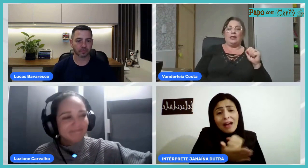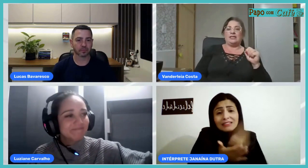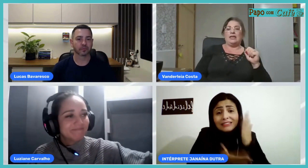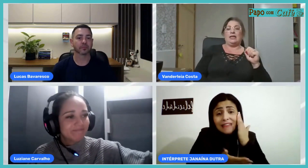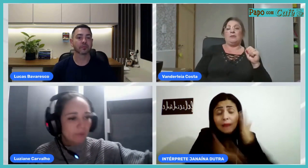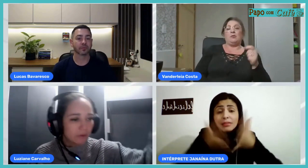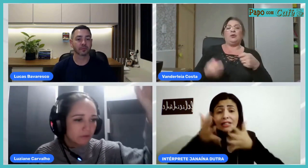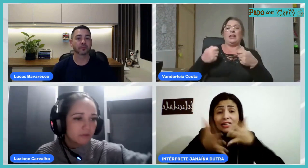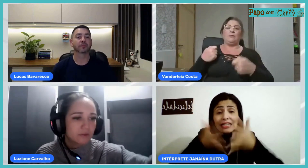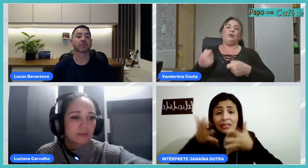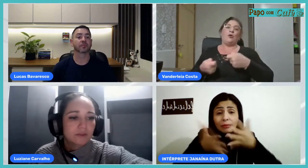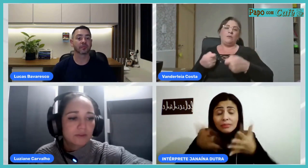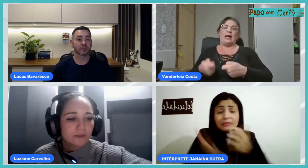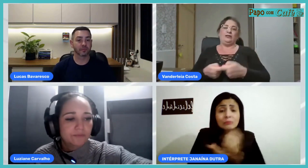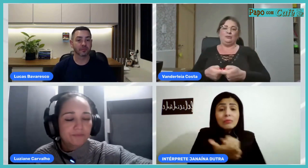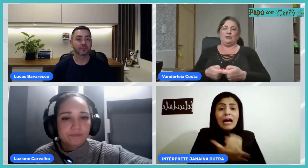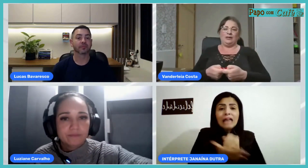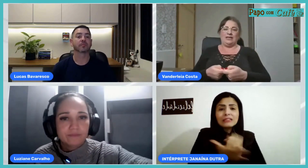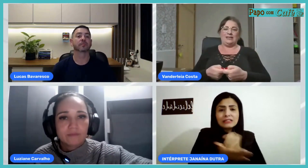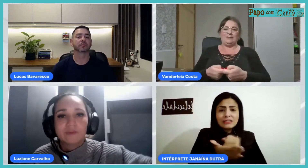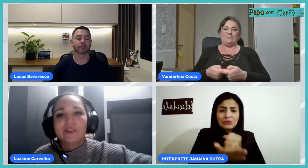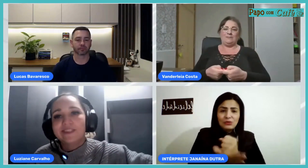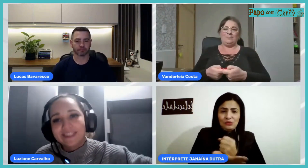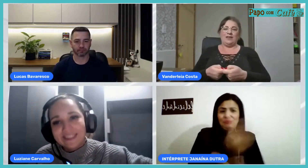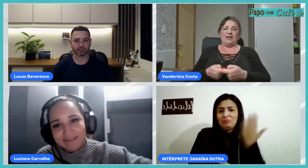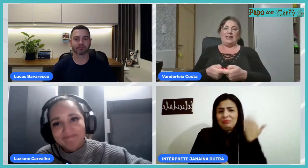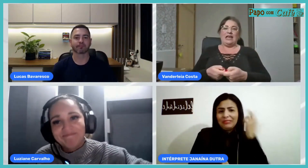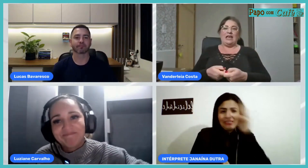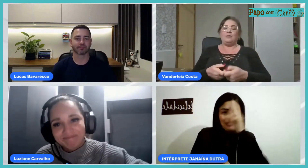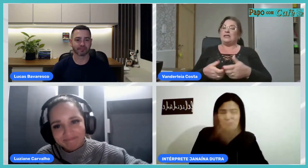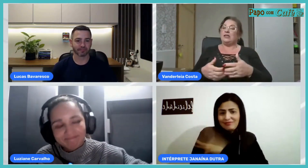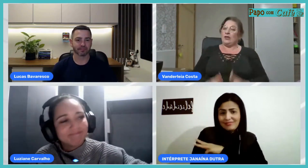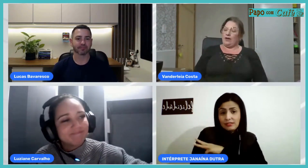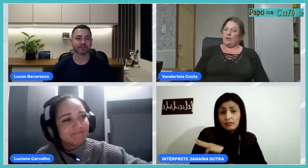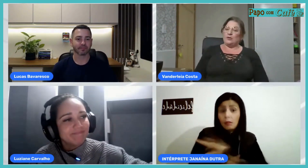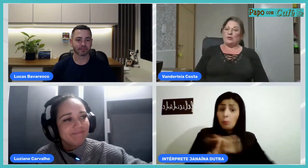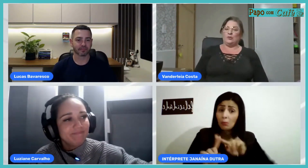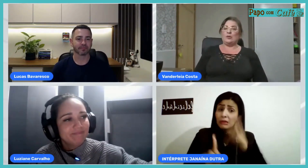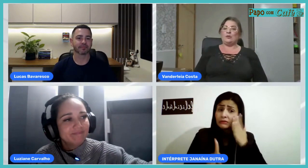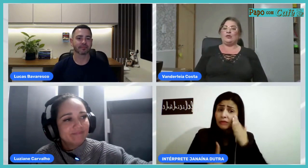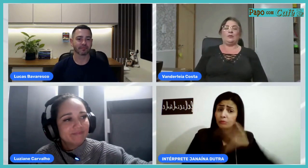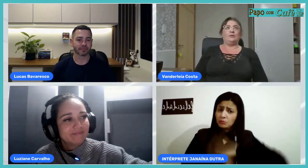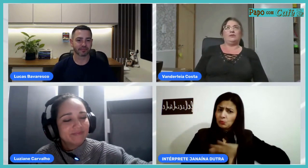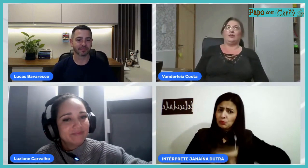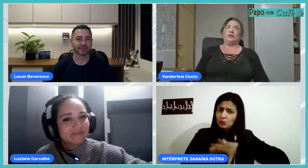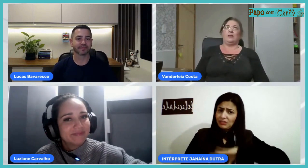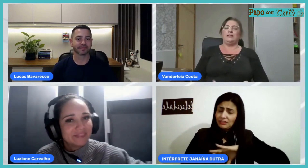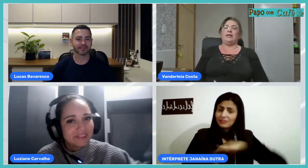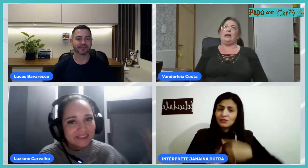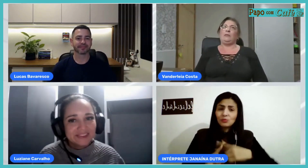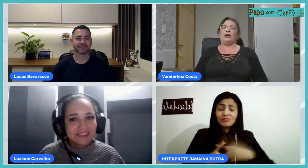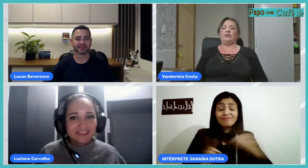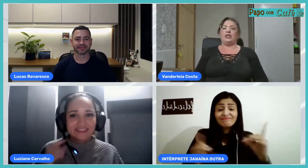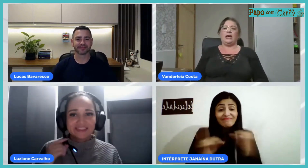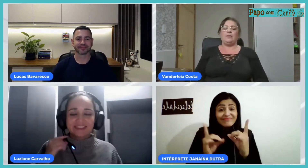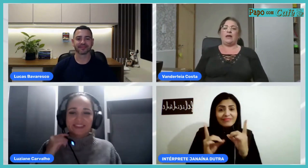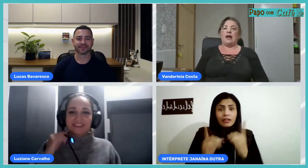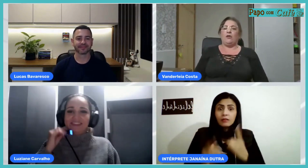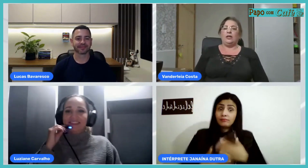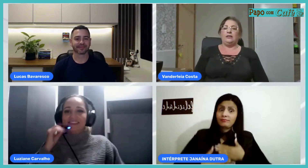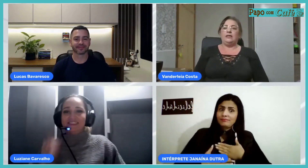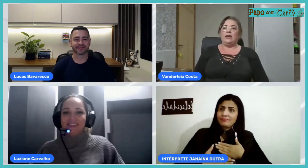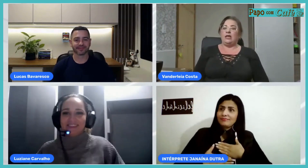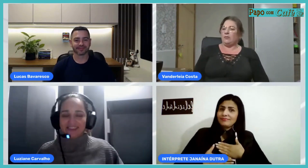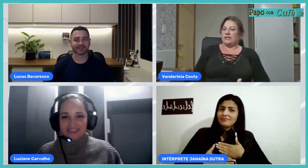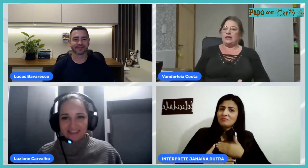mas o português dele era bom porque ele é muito cobrado no português. Sim. Né? Mas eu levei um susto, tipo, susto não dizer, né? Porque eu cheguei para